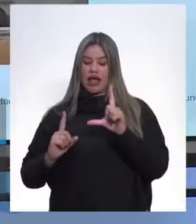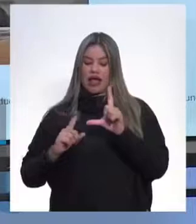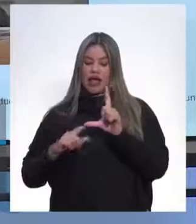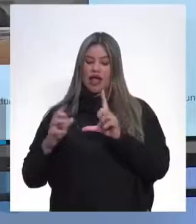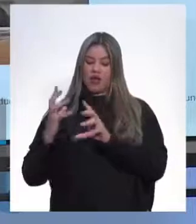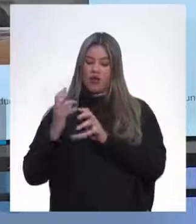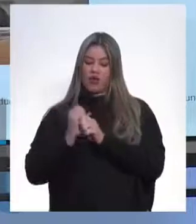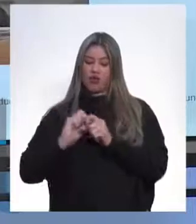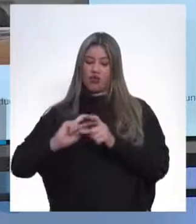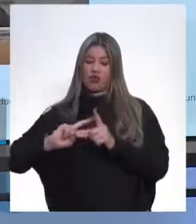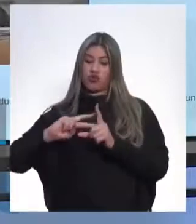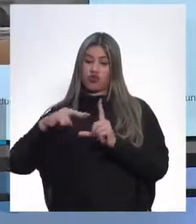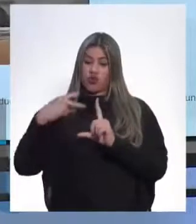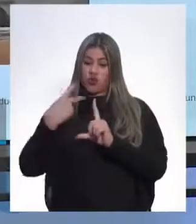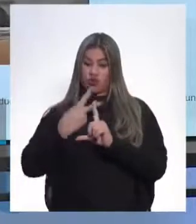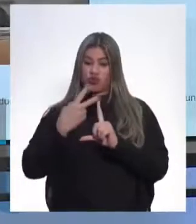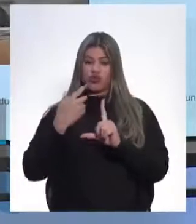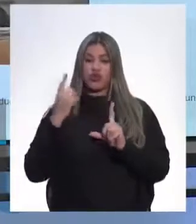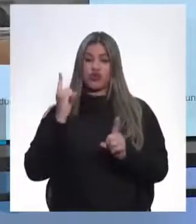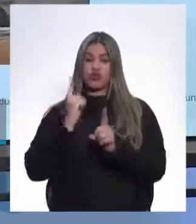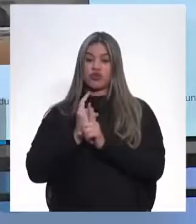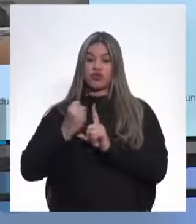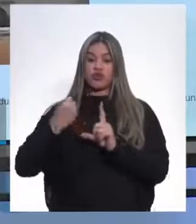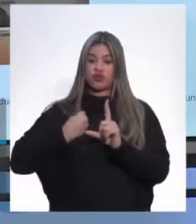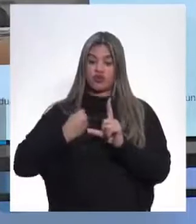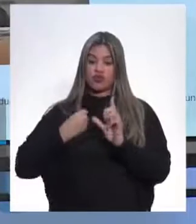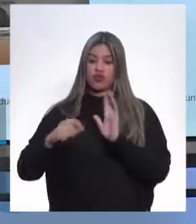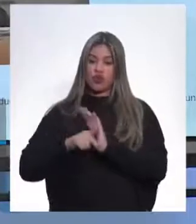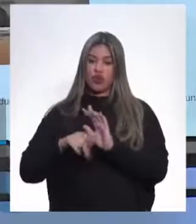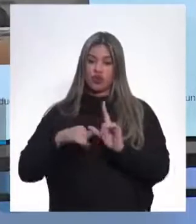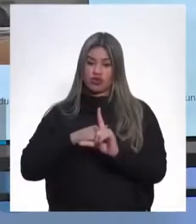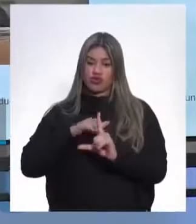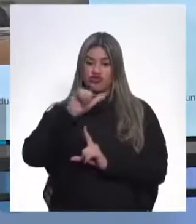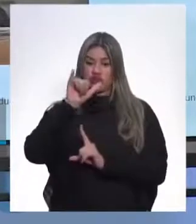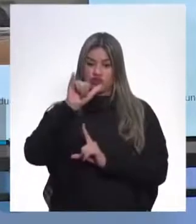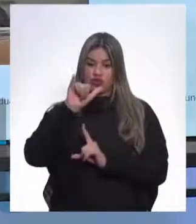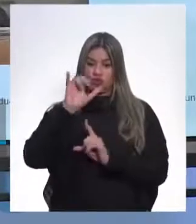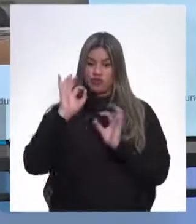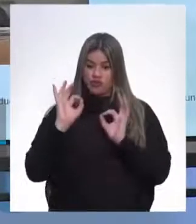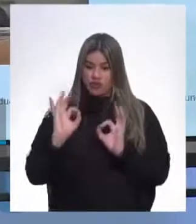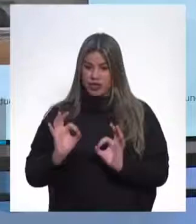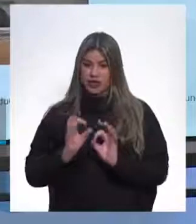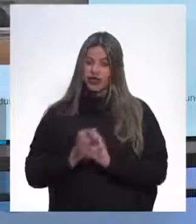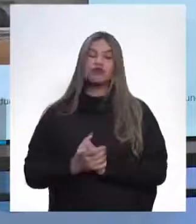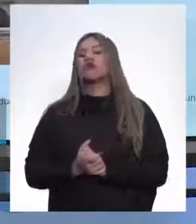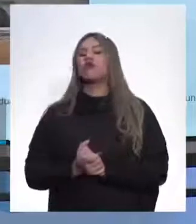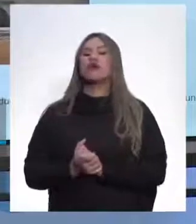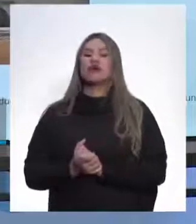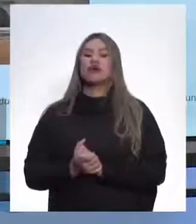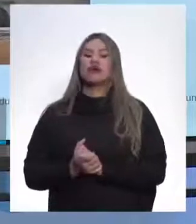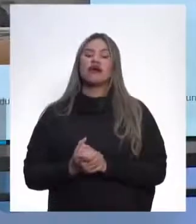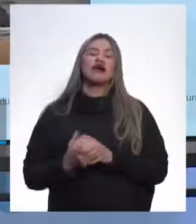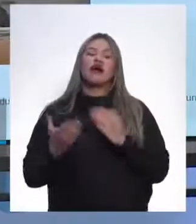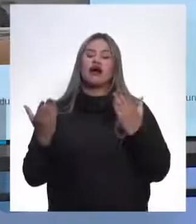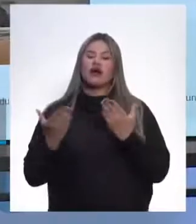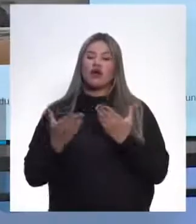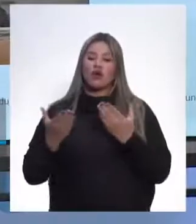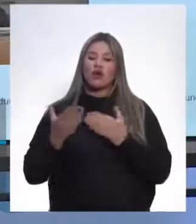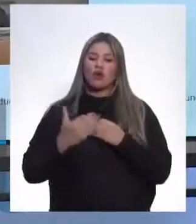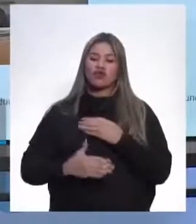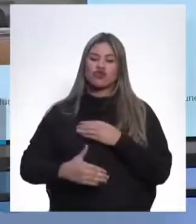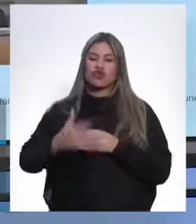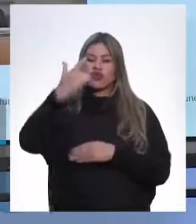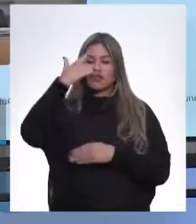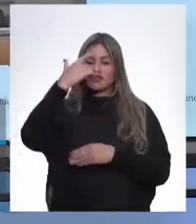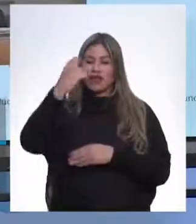calculei o dobro dele e achei o valor do y, correto? Agora, seguindo essa mesma ideia,